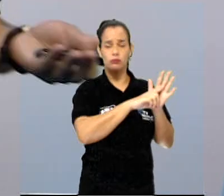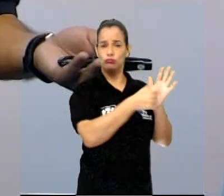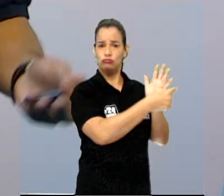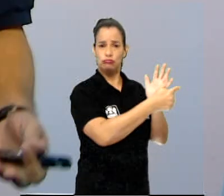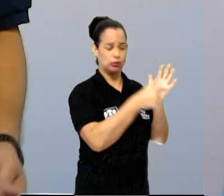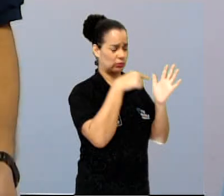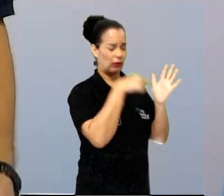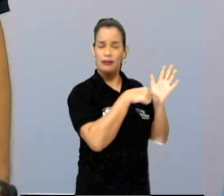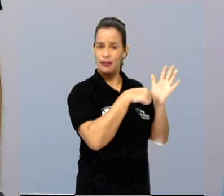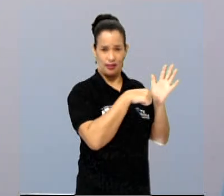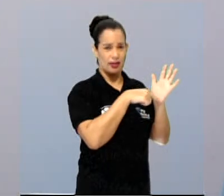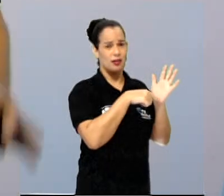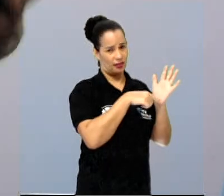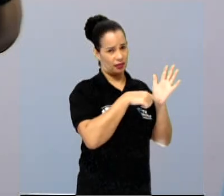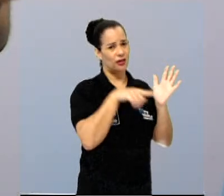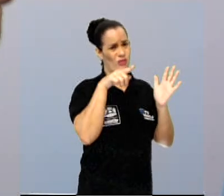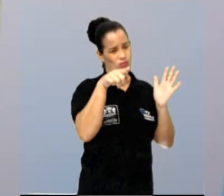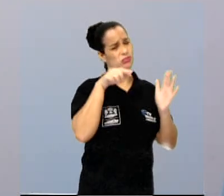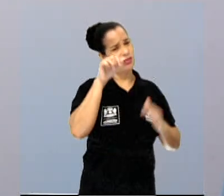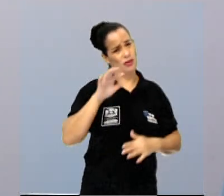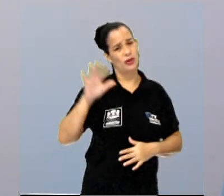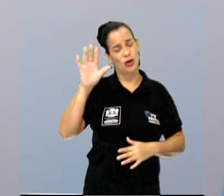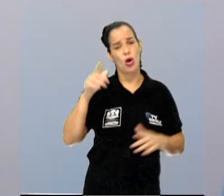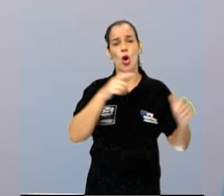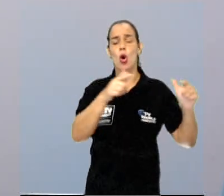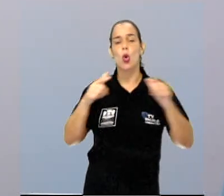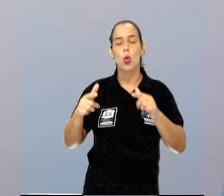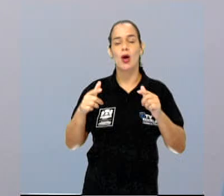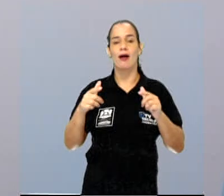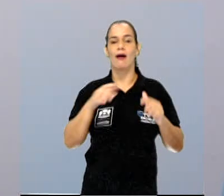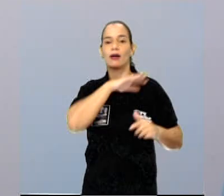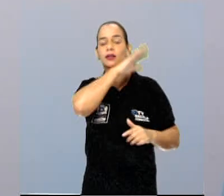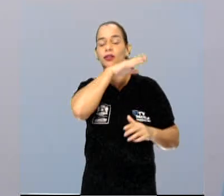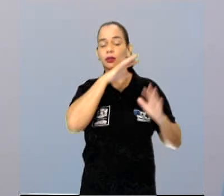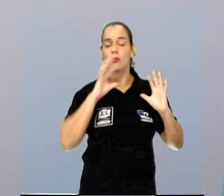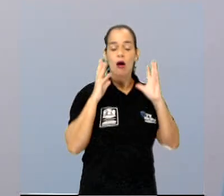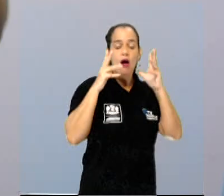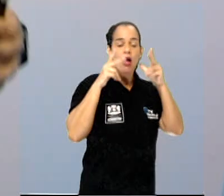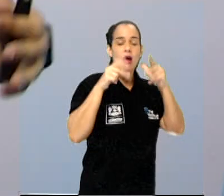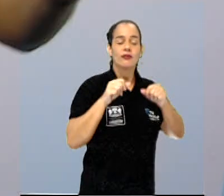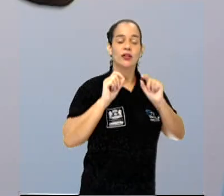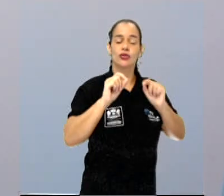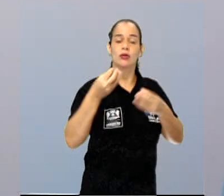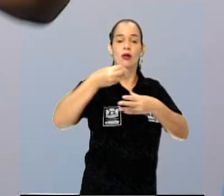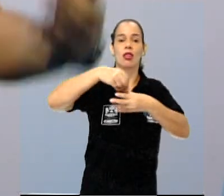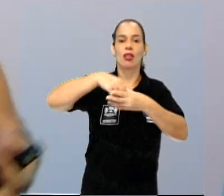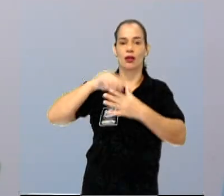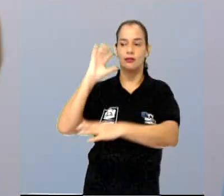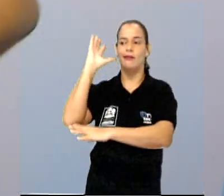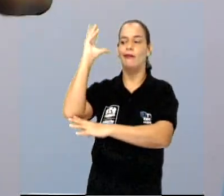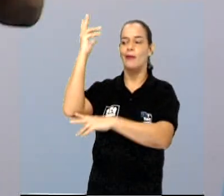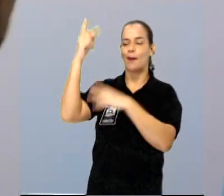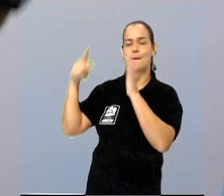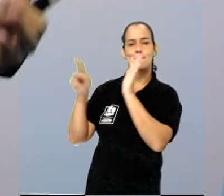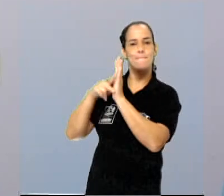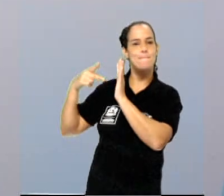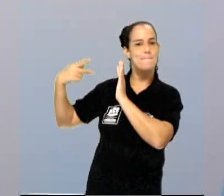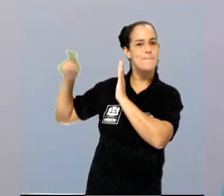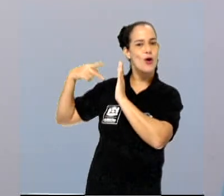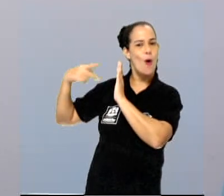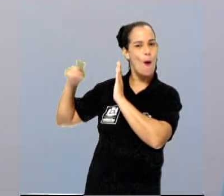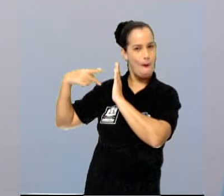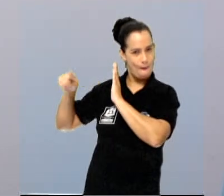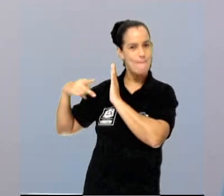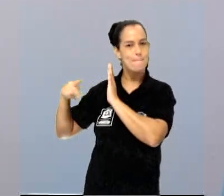série de sofrimento para esses animais. O lugar de animal selvagem silvestre é dentro da mata, é dentro do